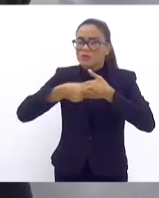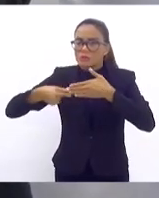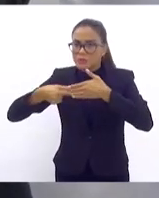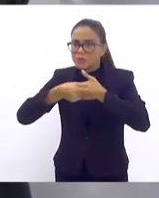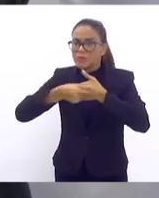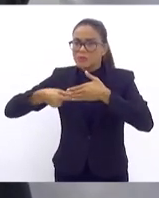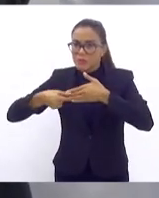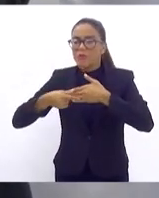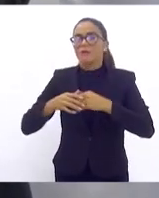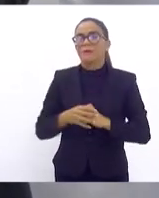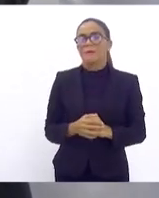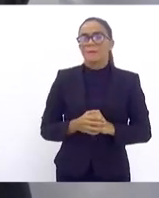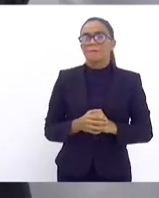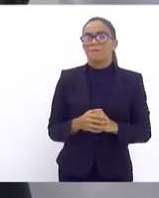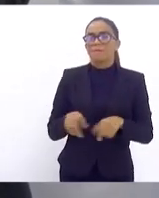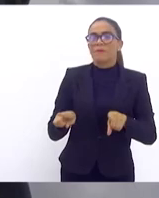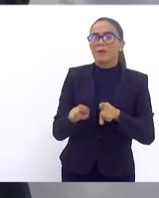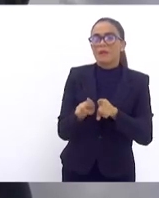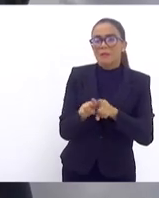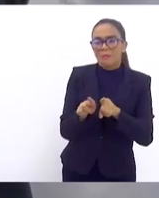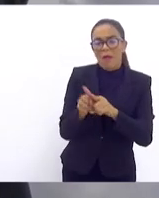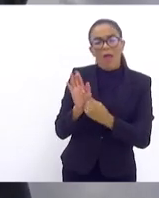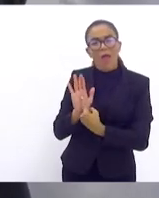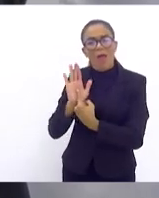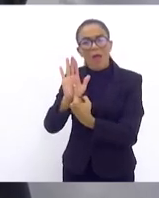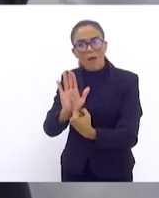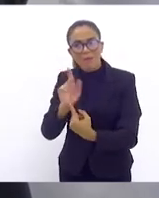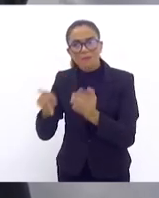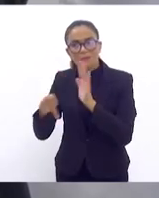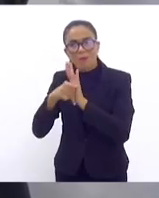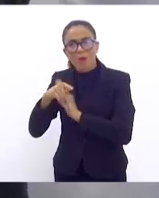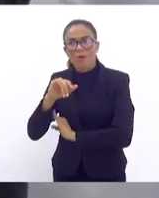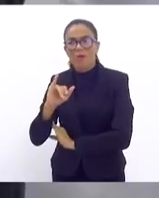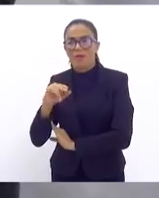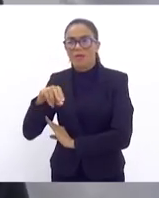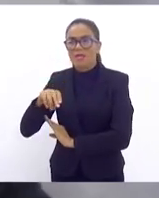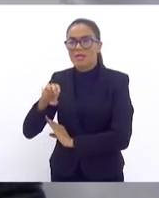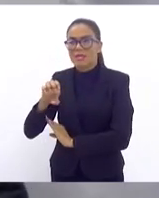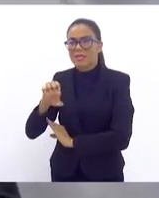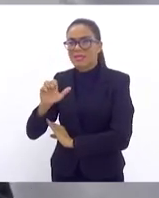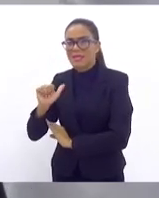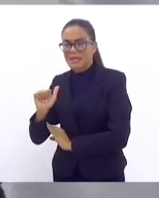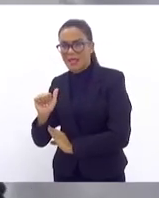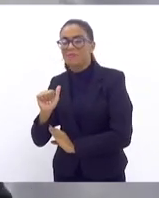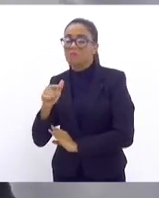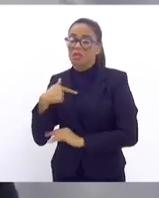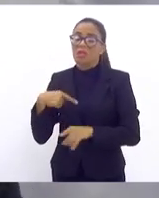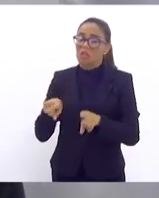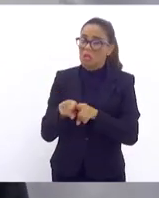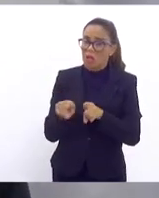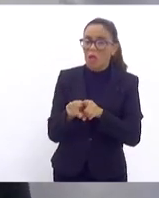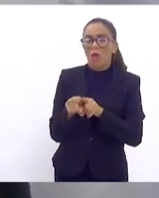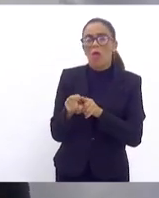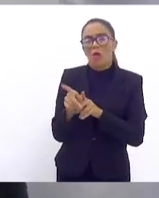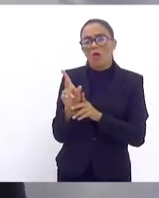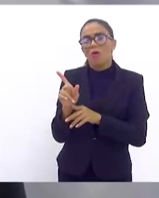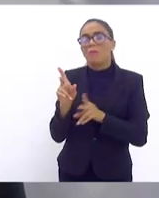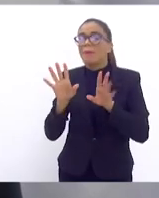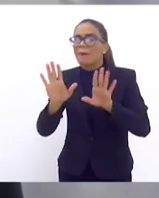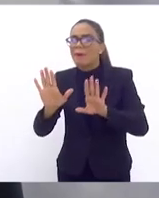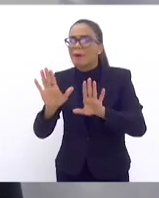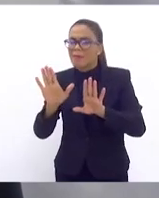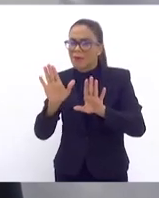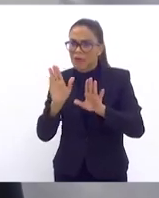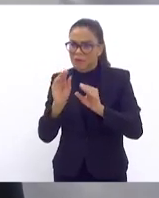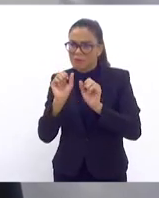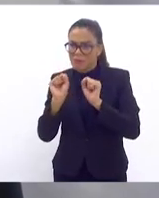proposta baseada nas emendas apresentadas pelo próprio INEA que eu subsidiei o voto. No que diz respeito... Só me dá uma